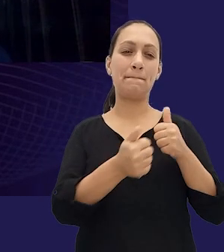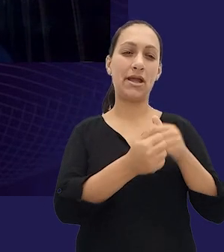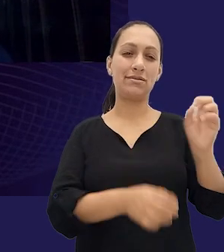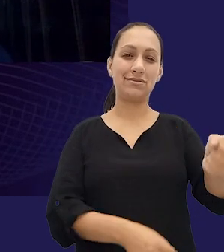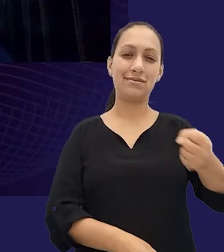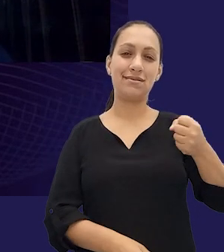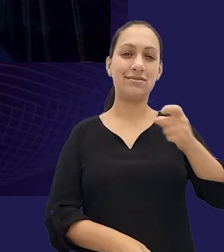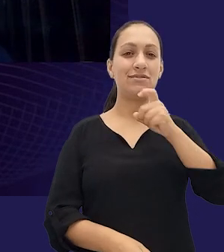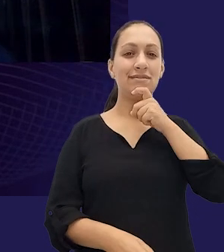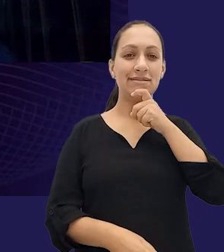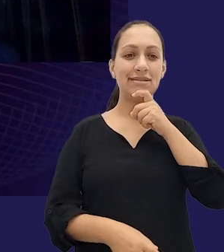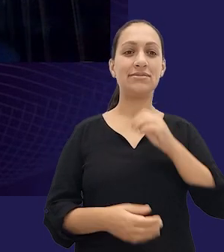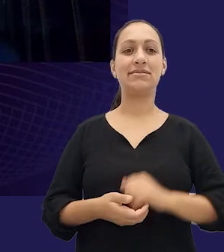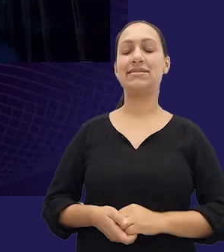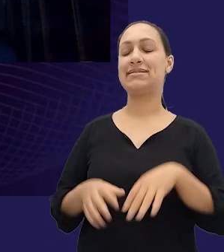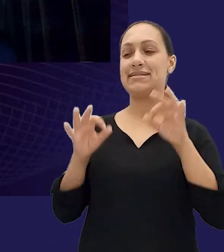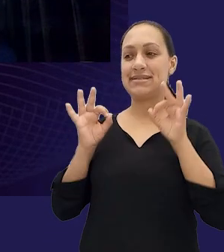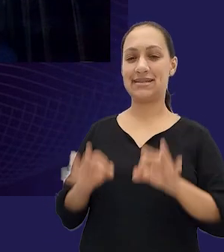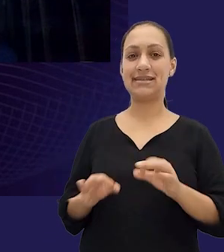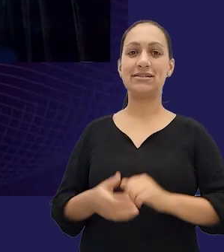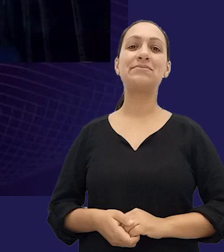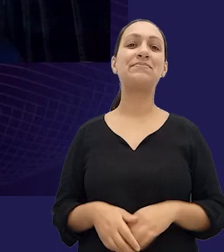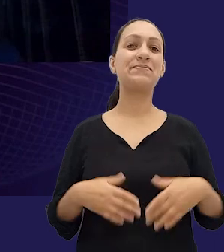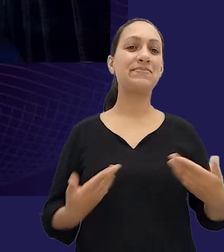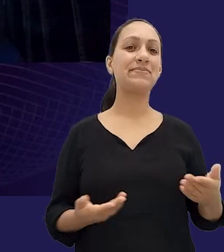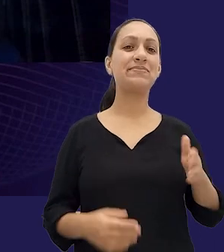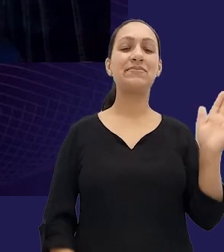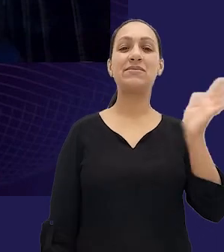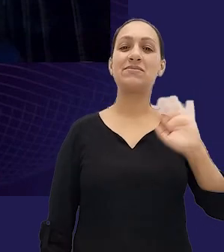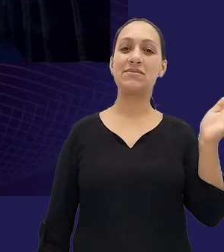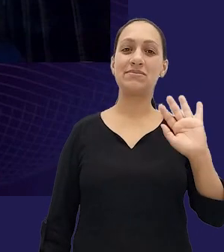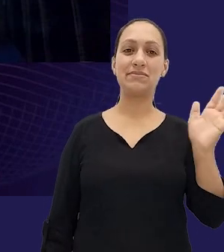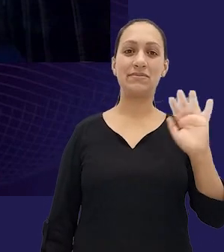né? Com certeza. Com certeza. Então, tá. Tchau, gente. Tudo